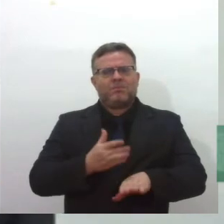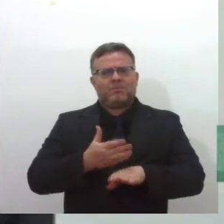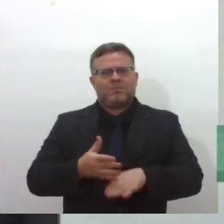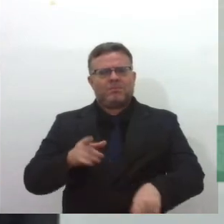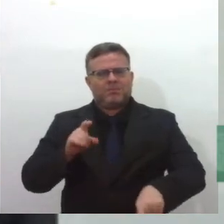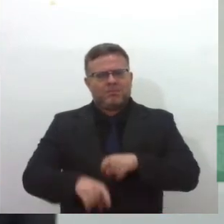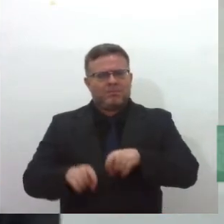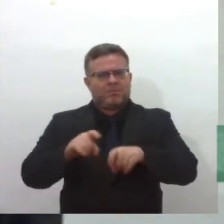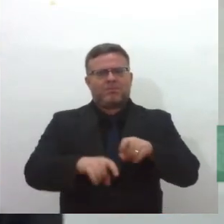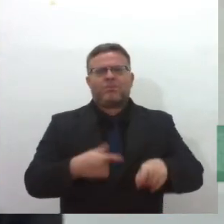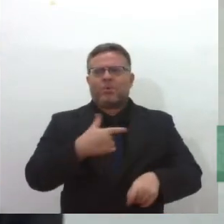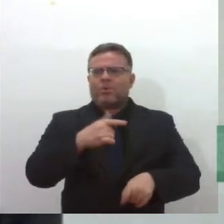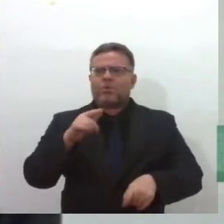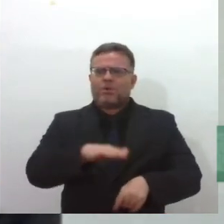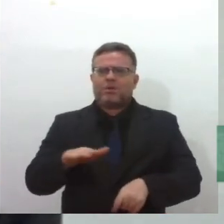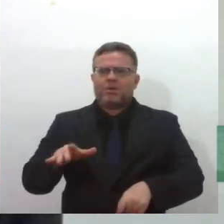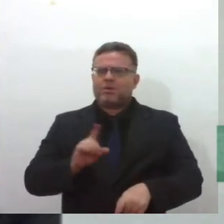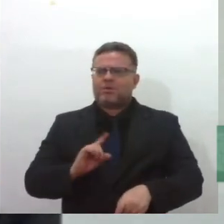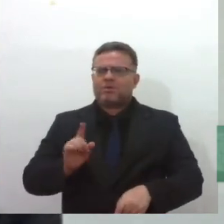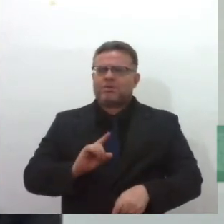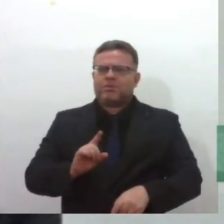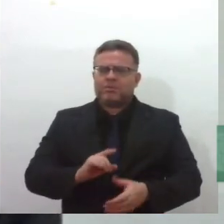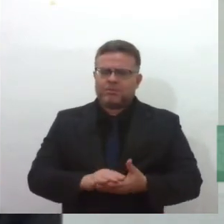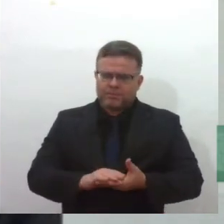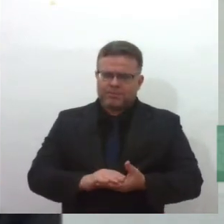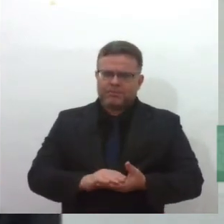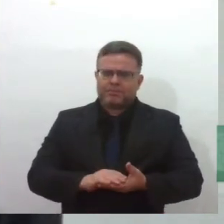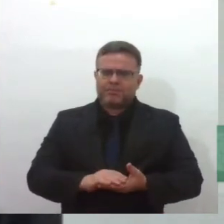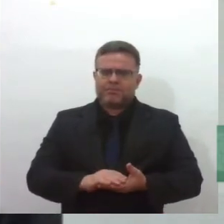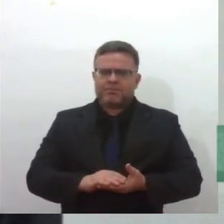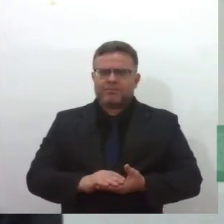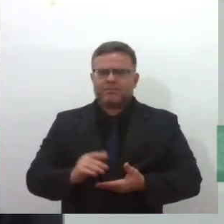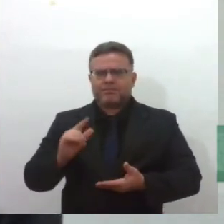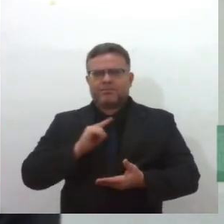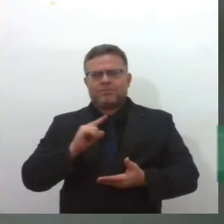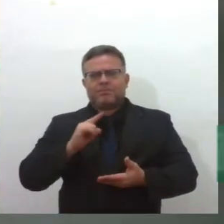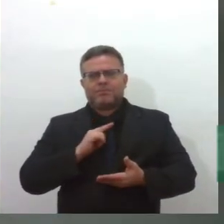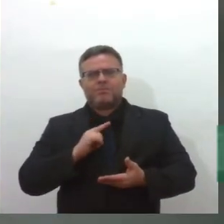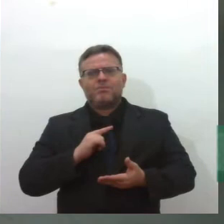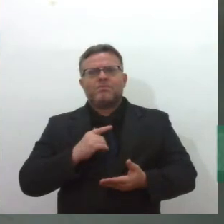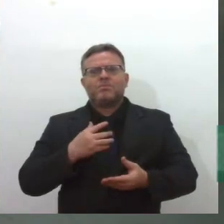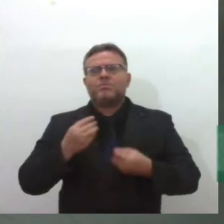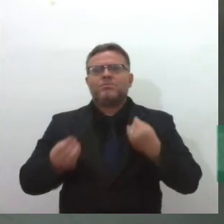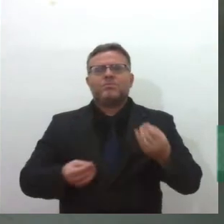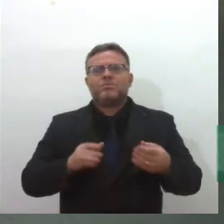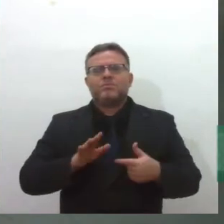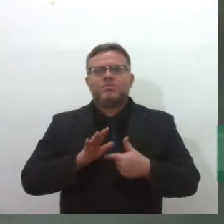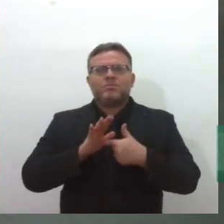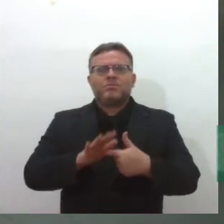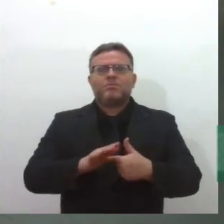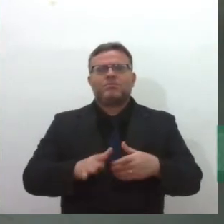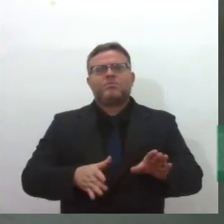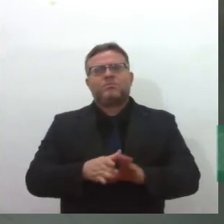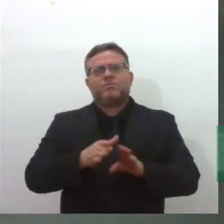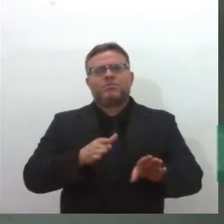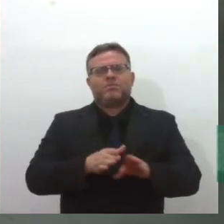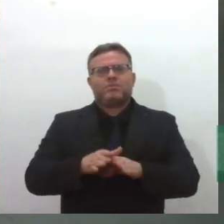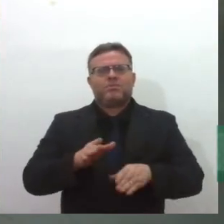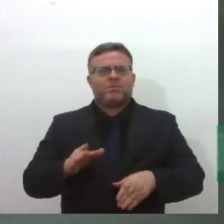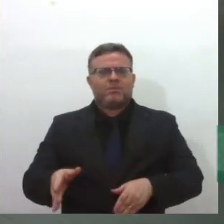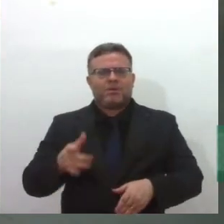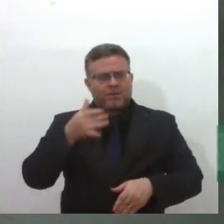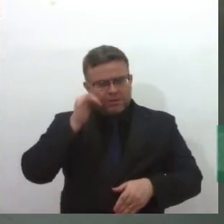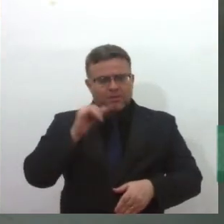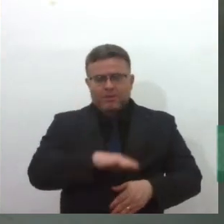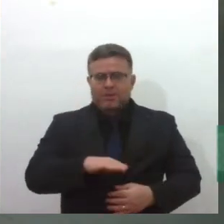com outras crianças e adolescentes. Existe uma forma de alertar a família e os tutores para evitar que as crianças